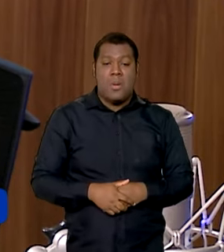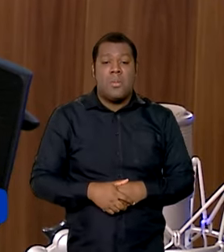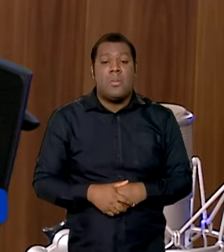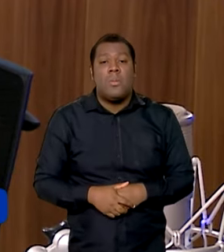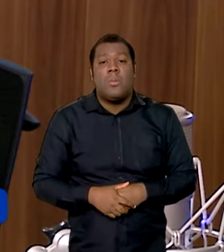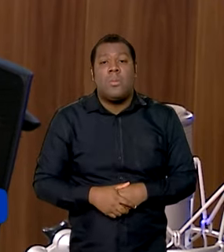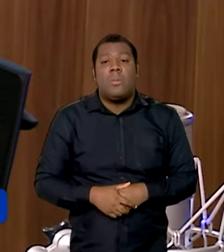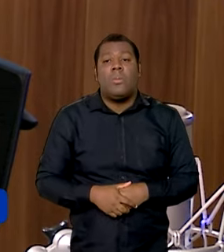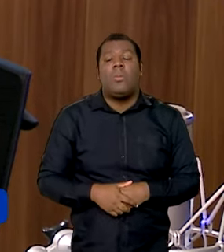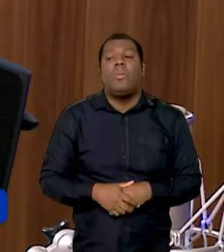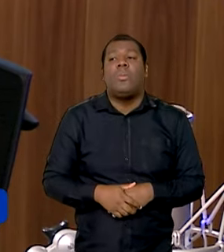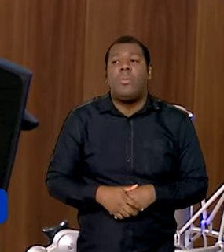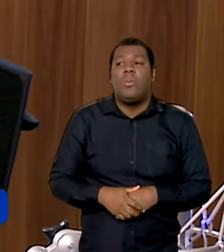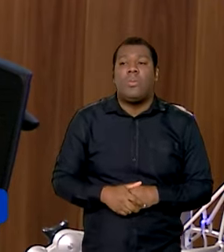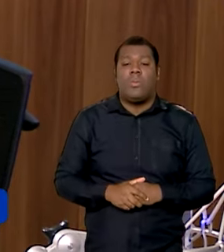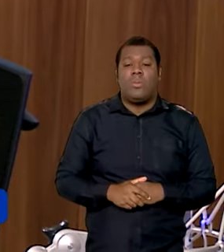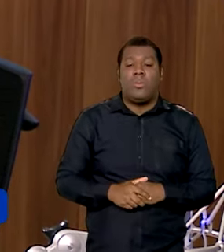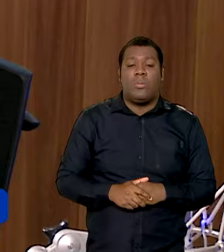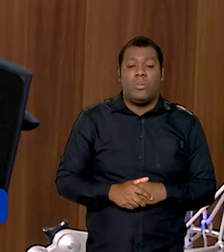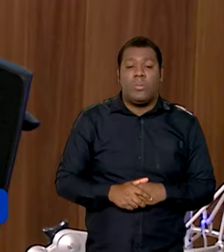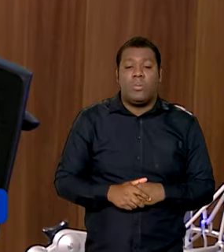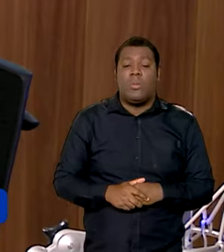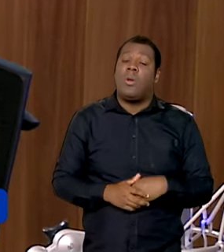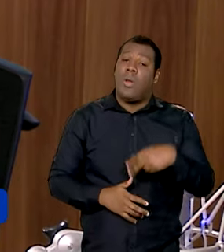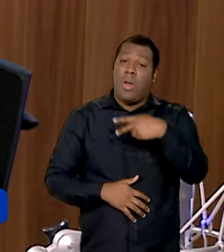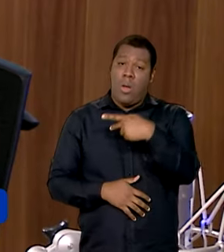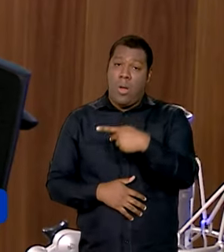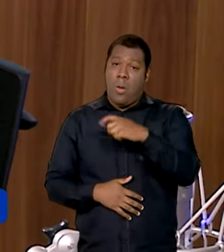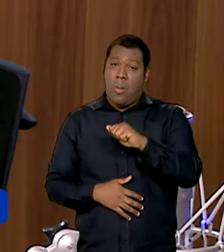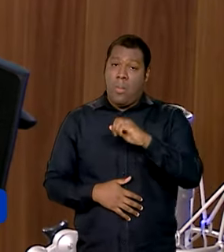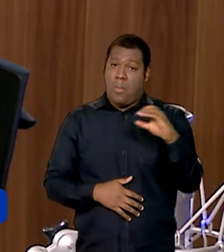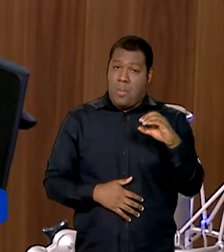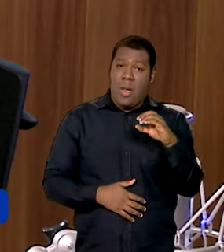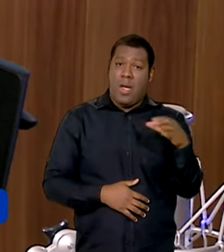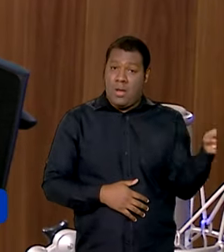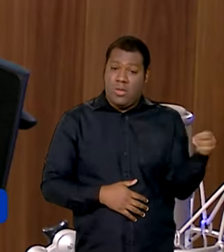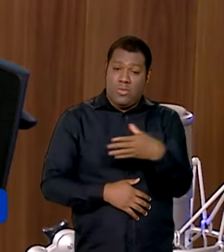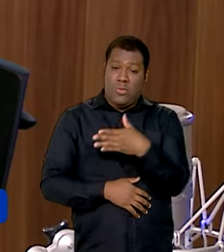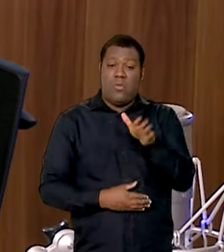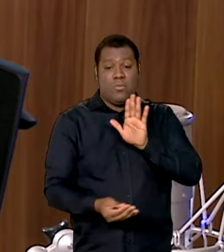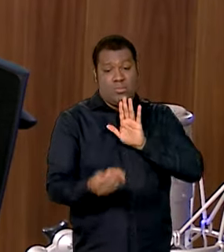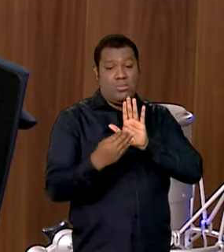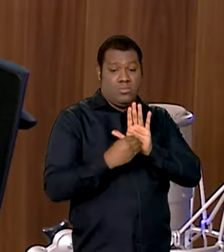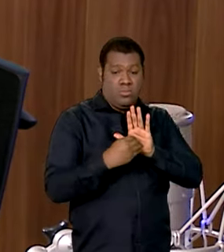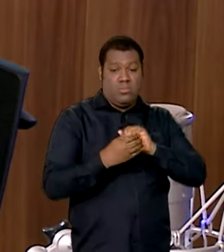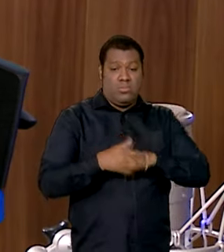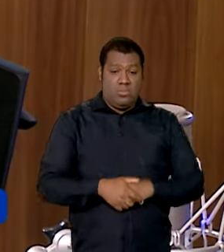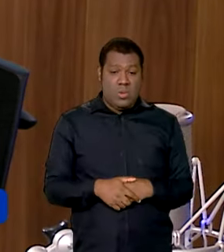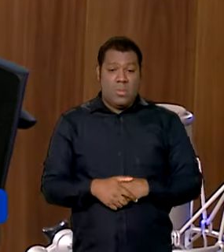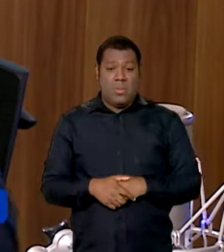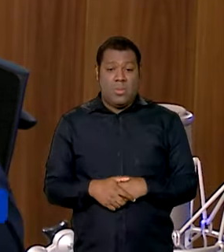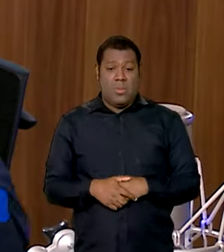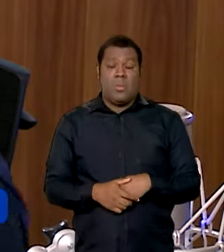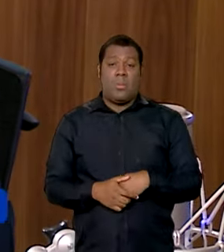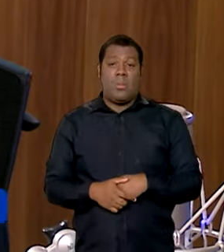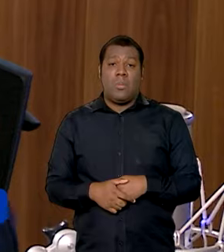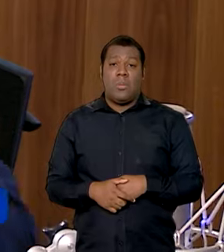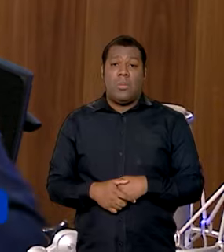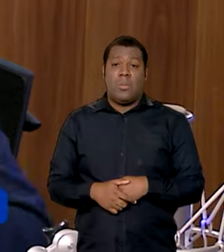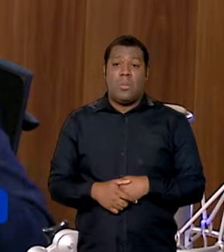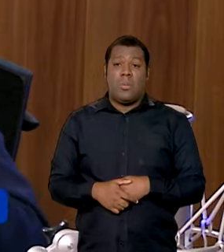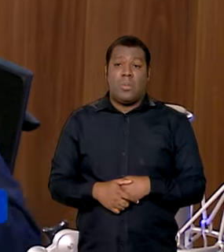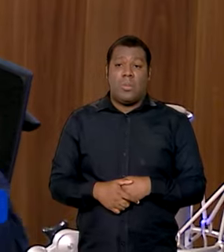ferrovias tudo isso também está garantido no novo pac Então tá relacionado no plano de desenvolvimento Regional seja da